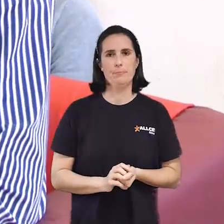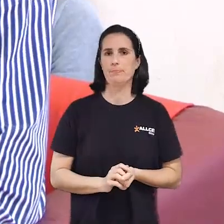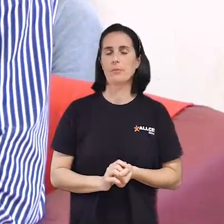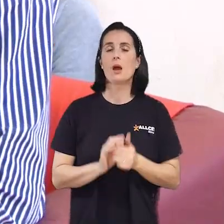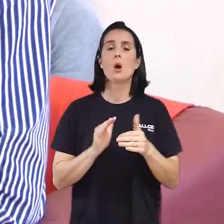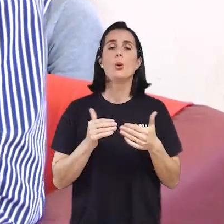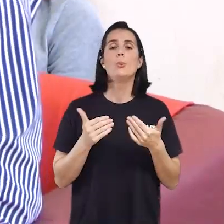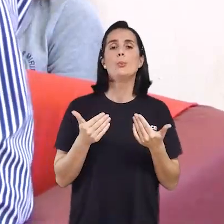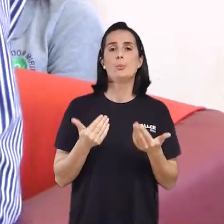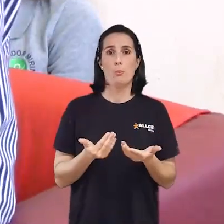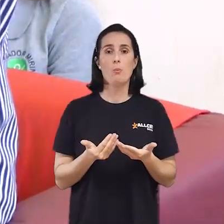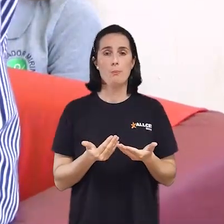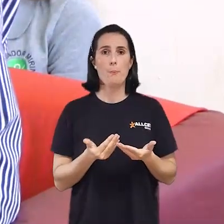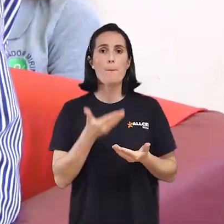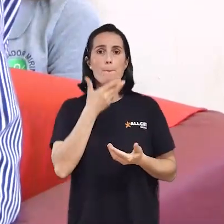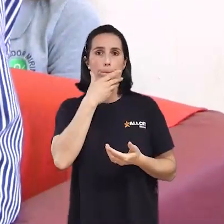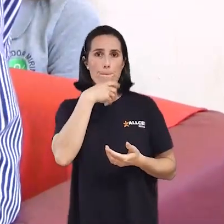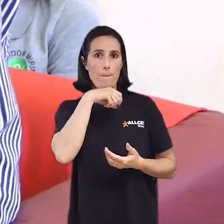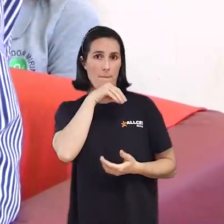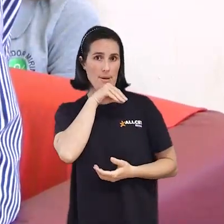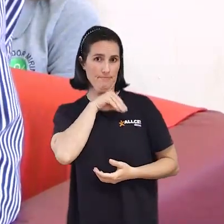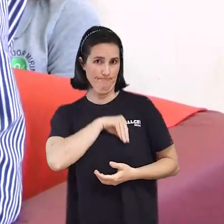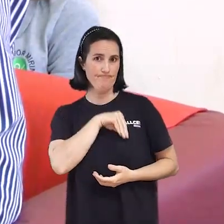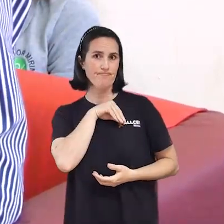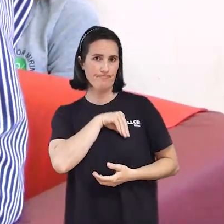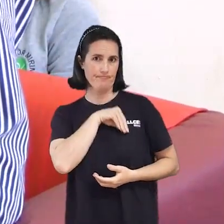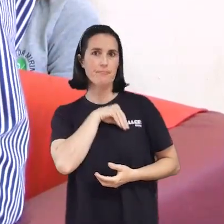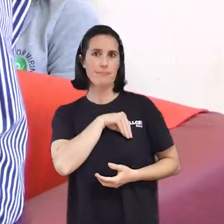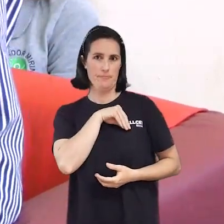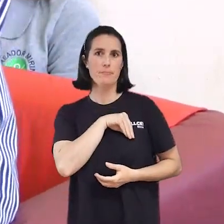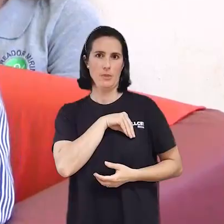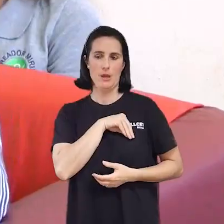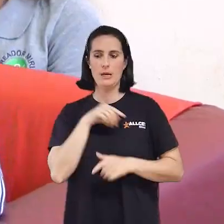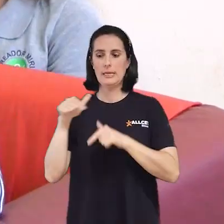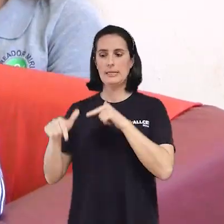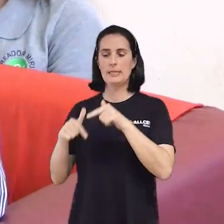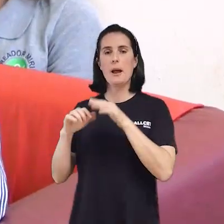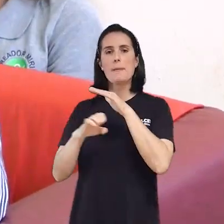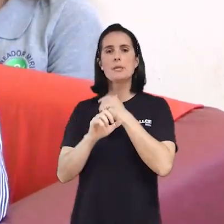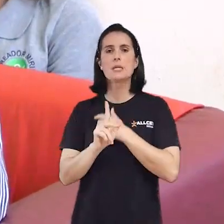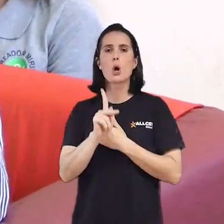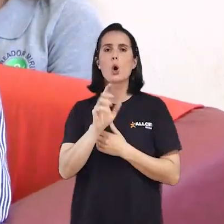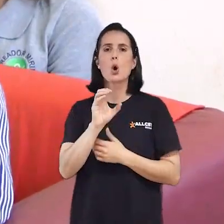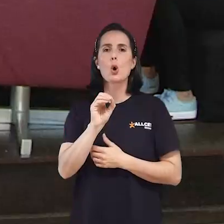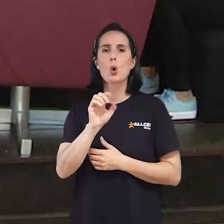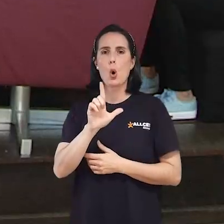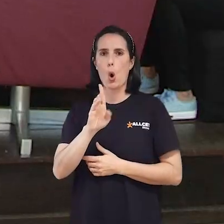com café preto e açúcar. Não tinha leite.